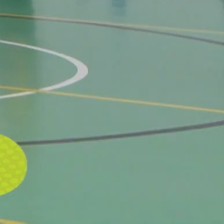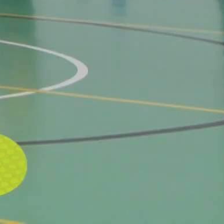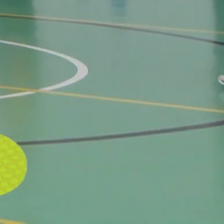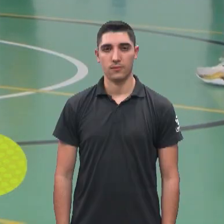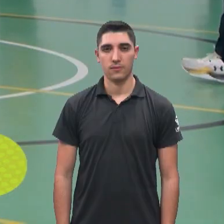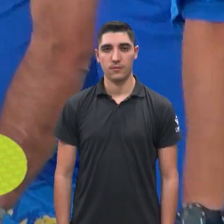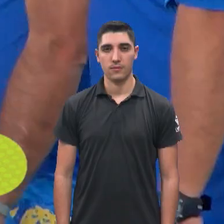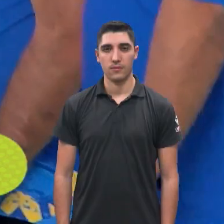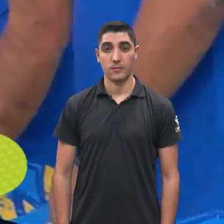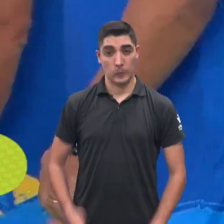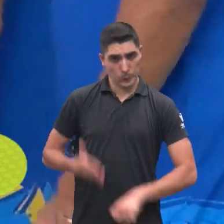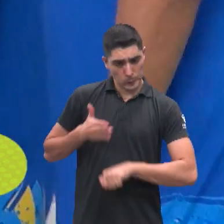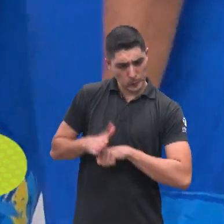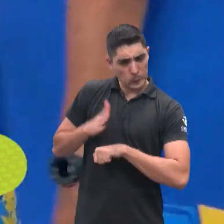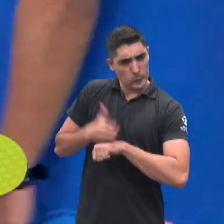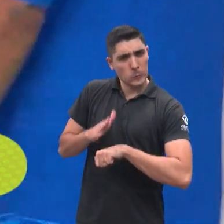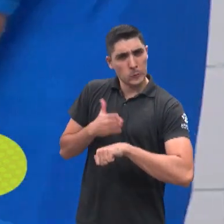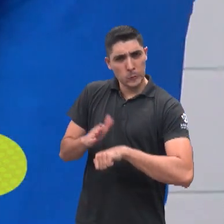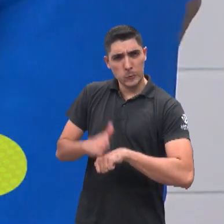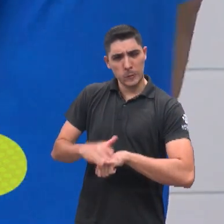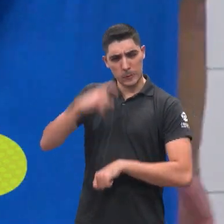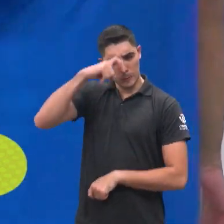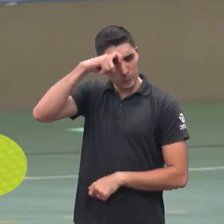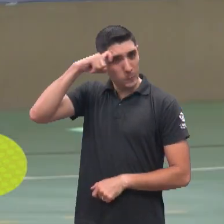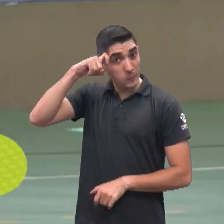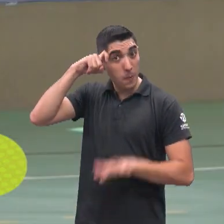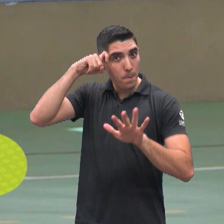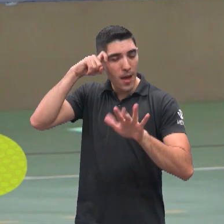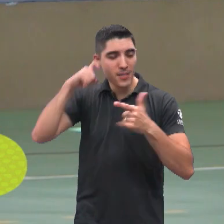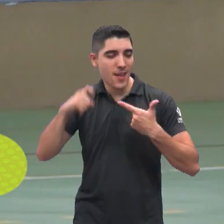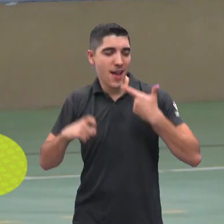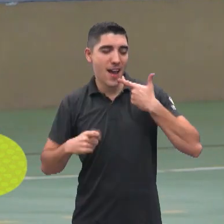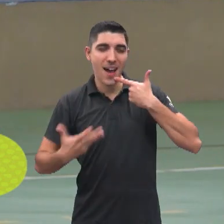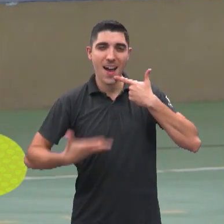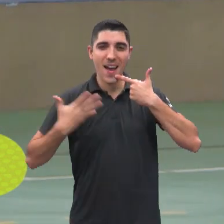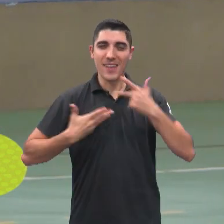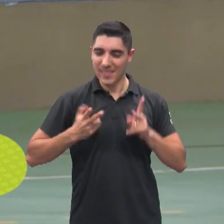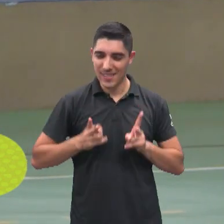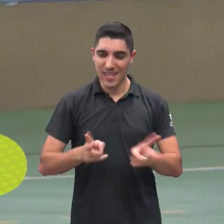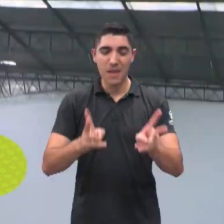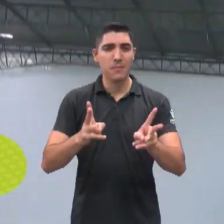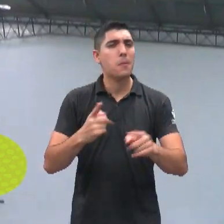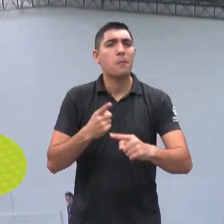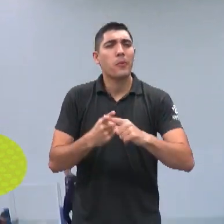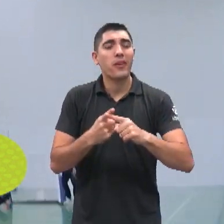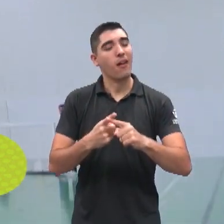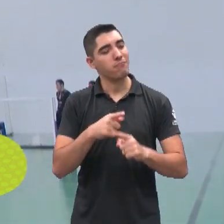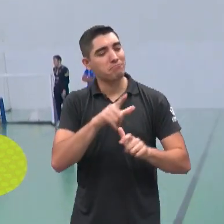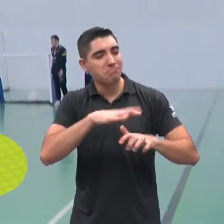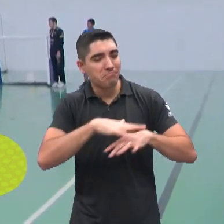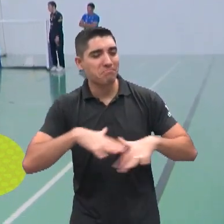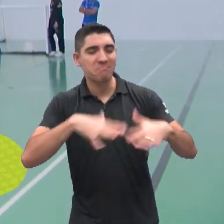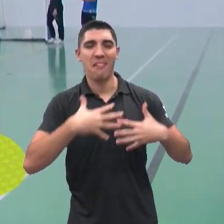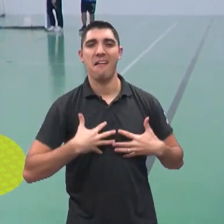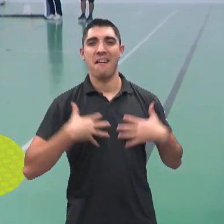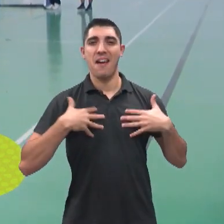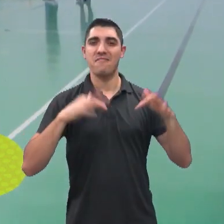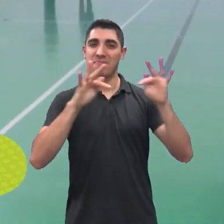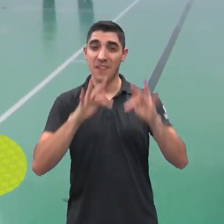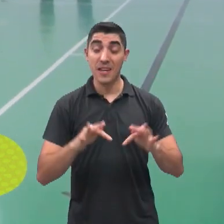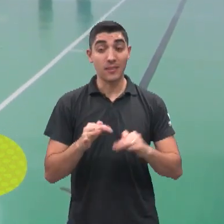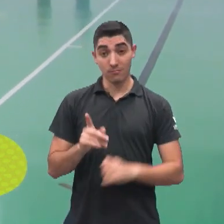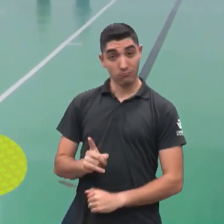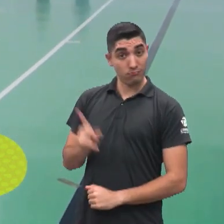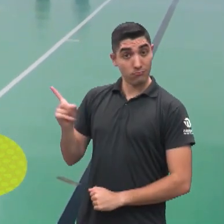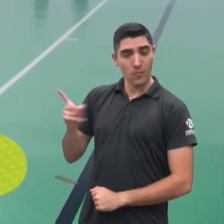Treino pesado, mas com um sorriso no rosto. Sinal de que a fase tá boa, né? Este foi o último treino antes